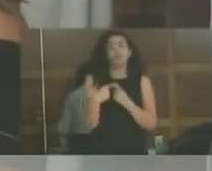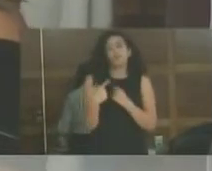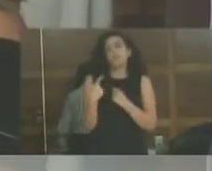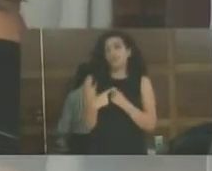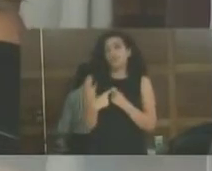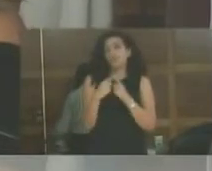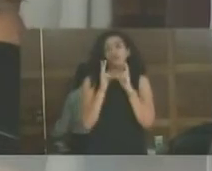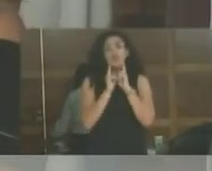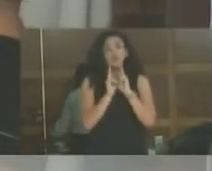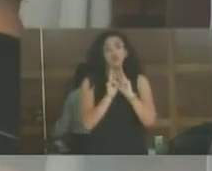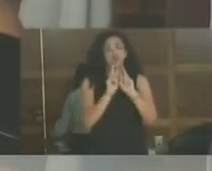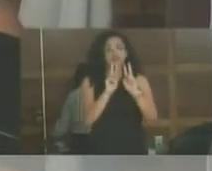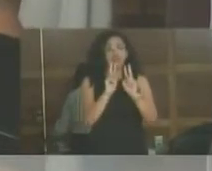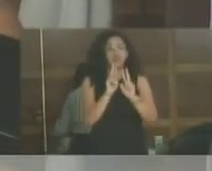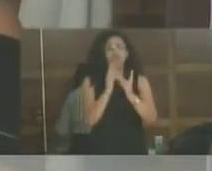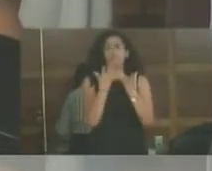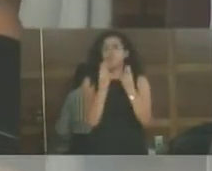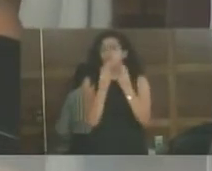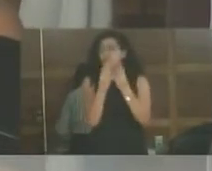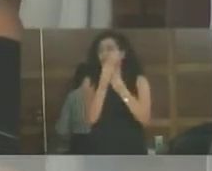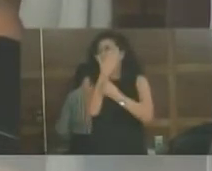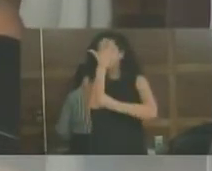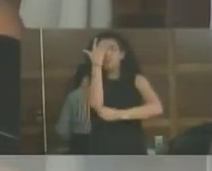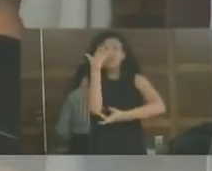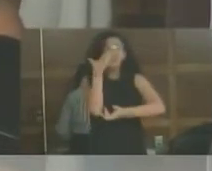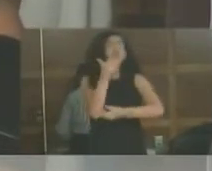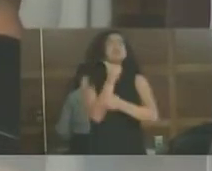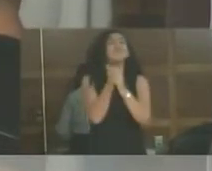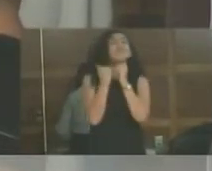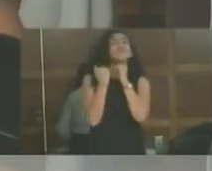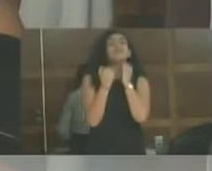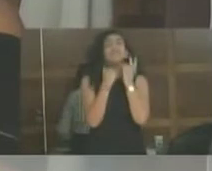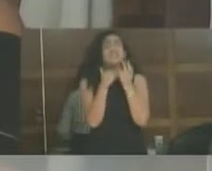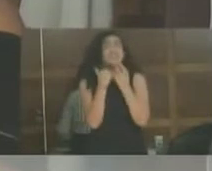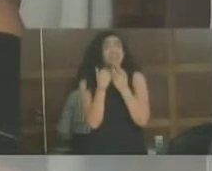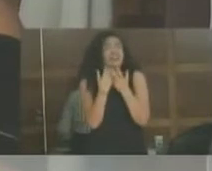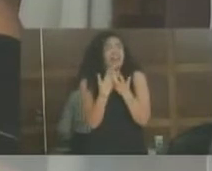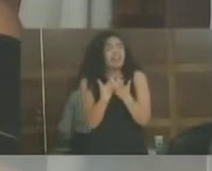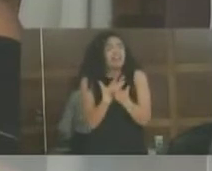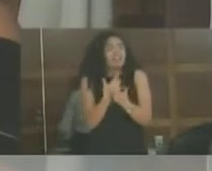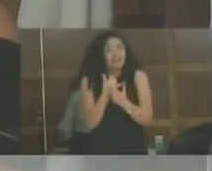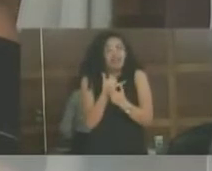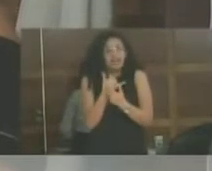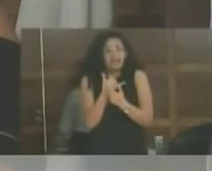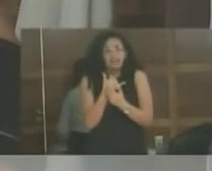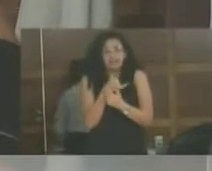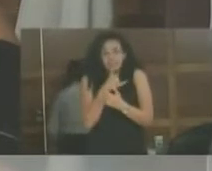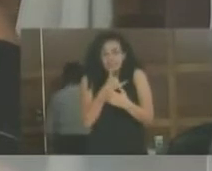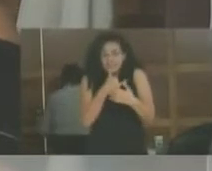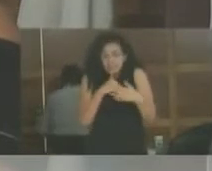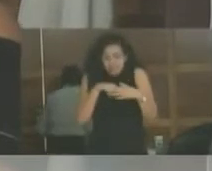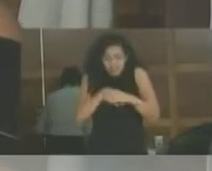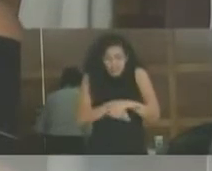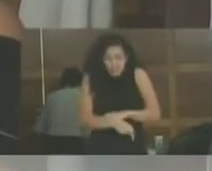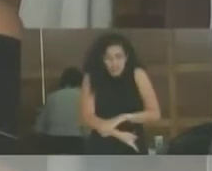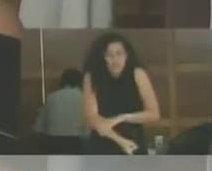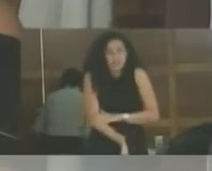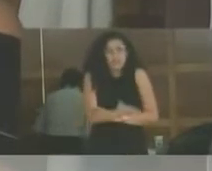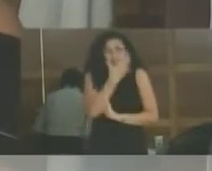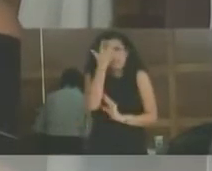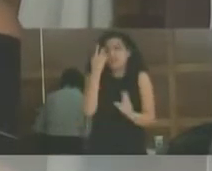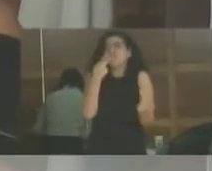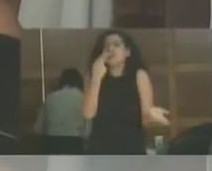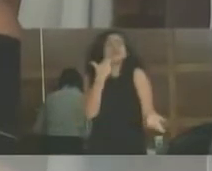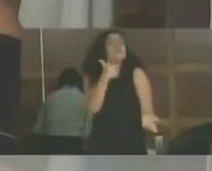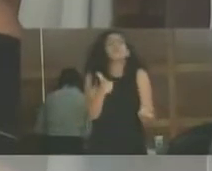os altos índices de suicídios que estão acontecendo. Né, depressão, muitas pessoas falam que é coisa de... não